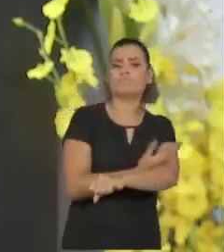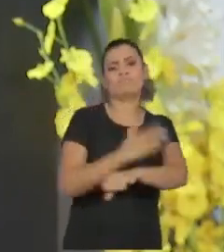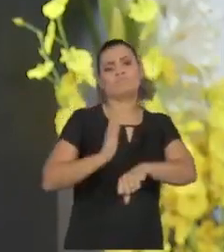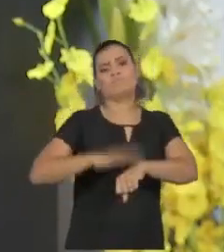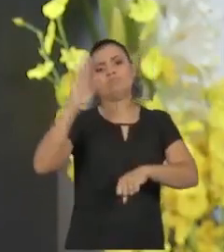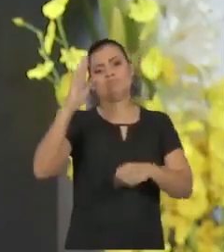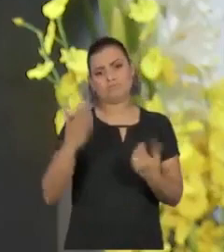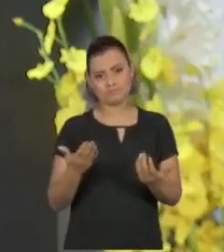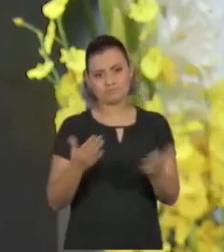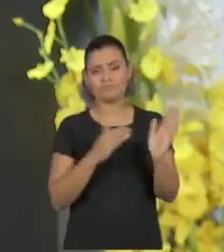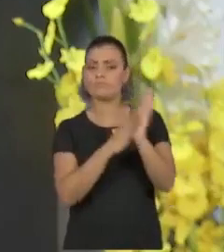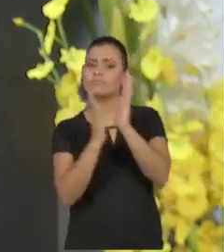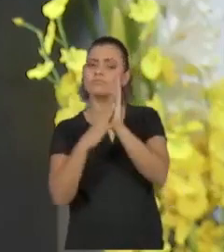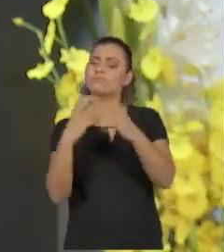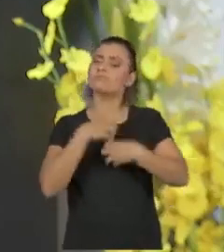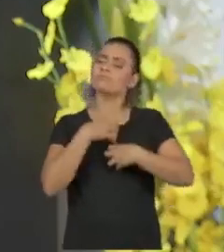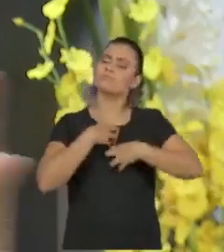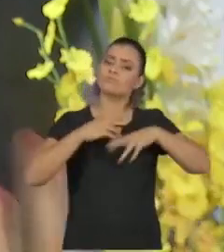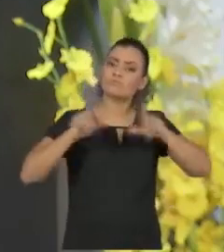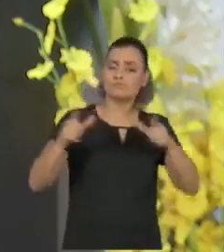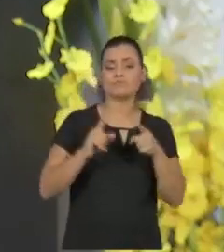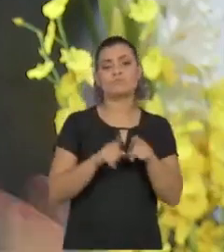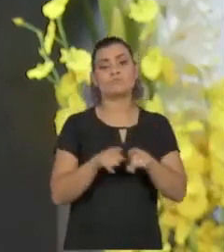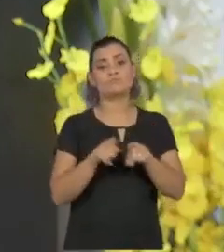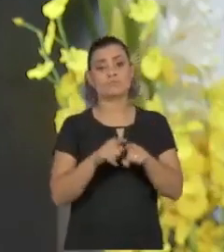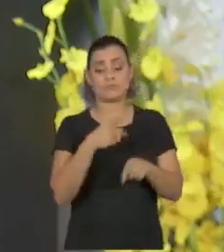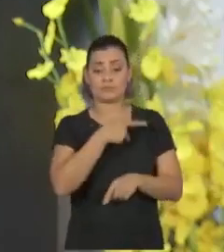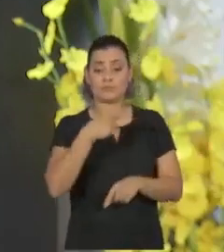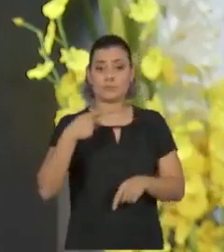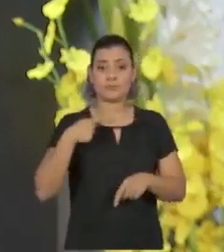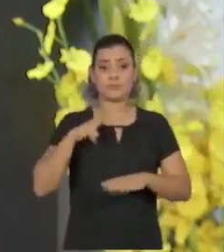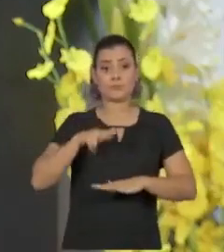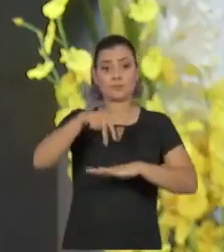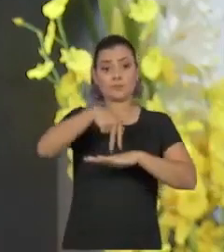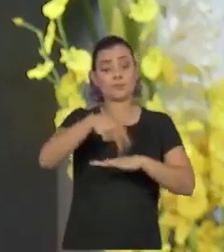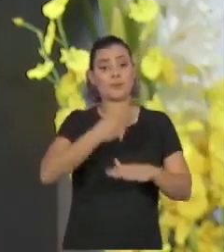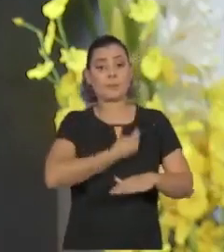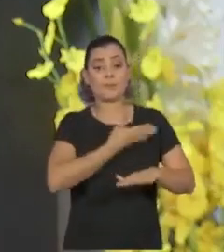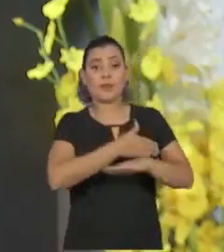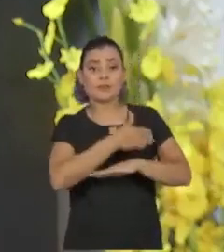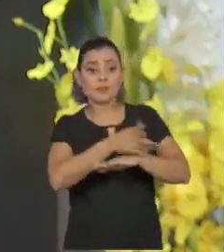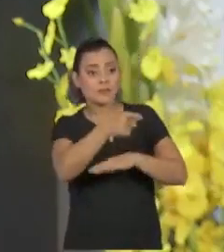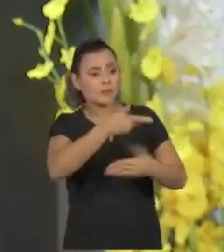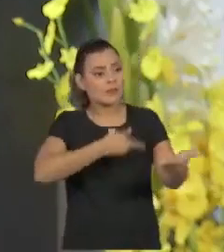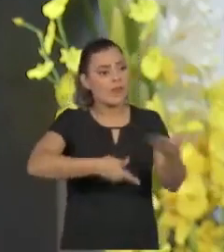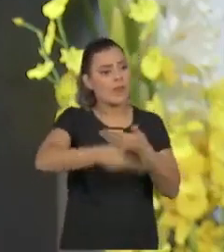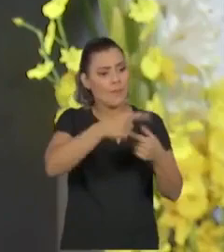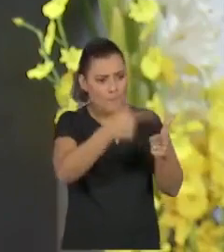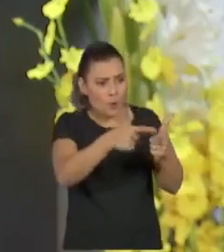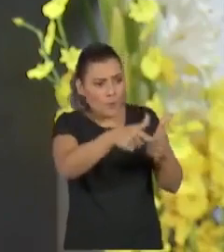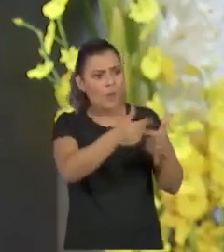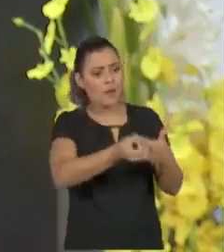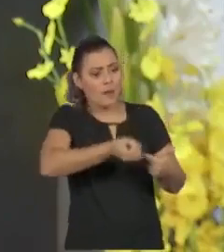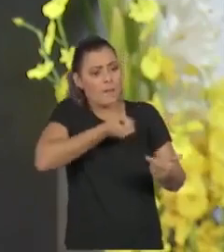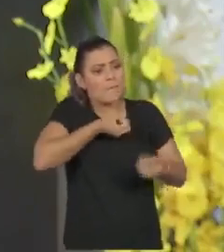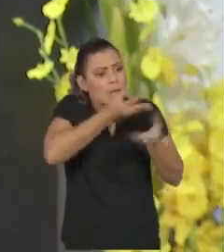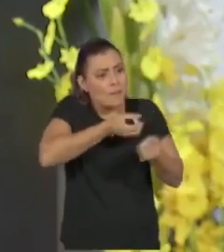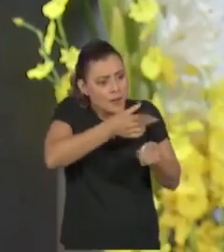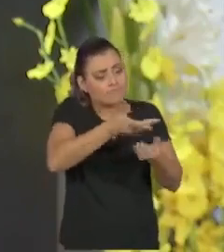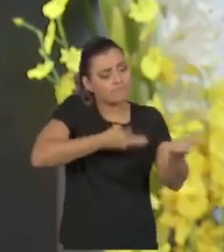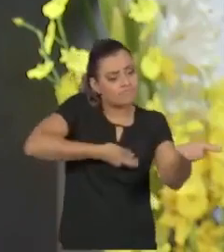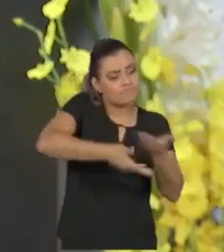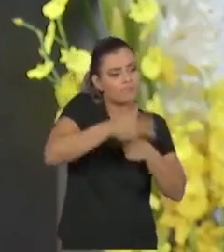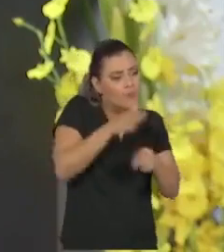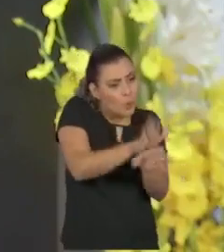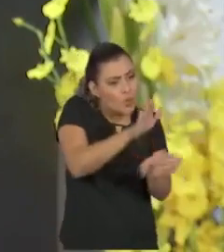igreja evangélica. A dinâmica do pastor está envolvido com você, com os seus problemas, então você tem acesso